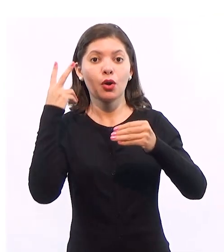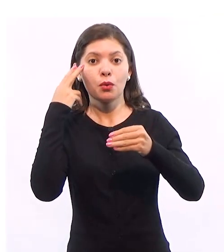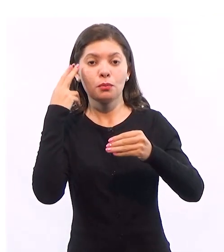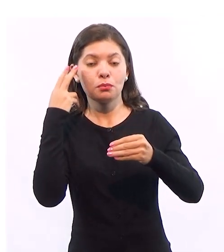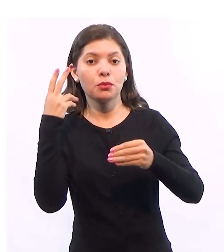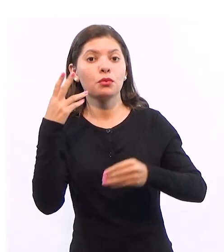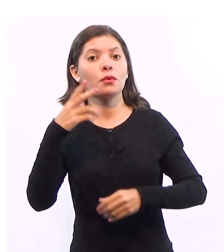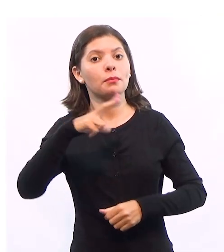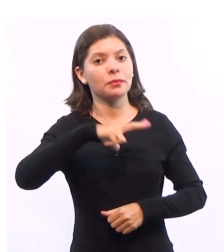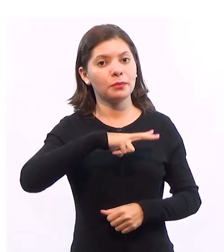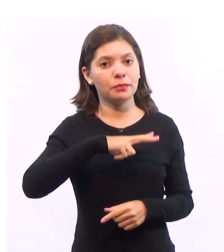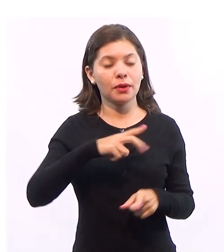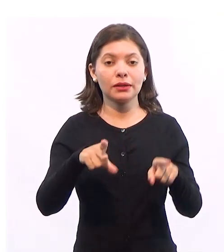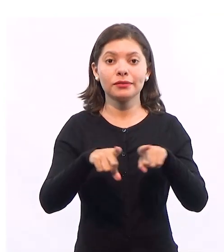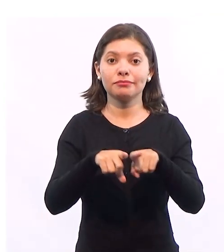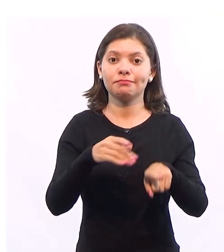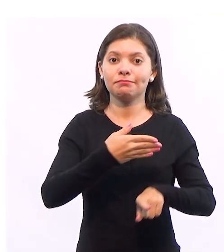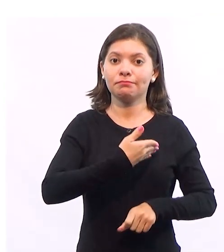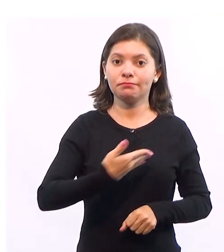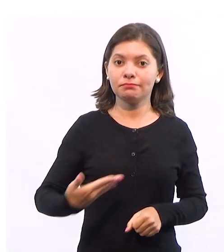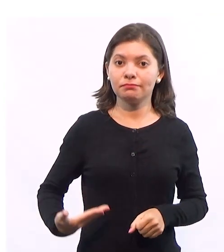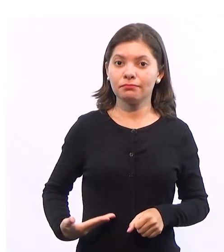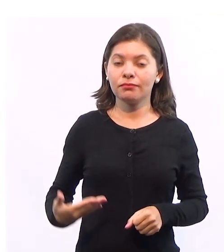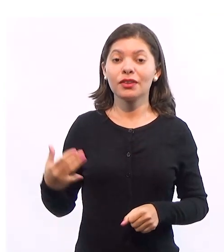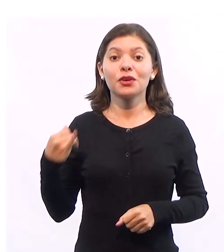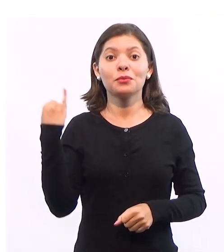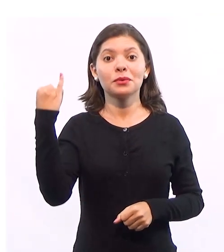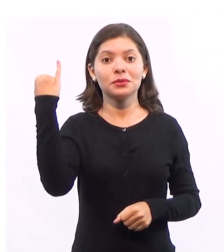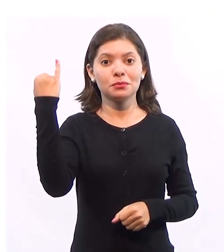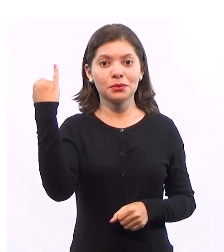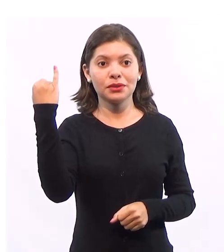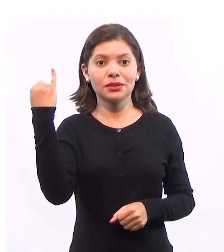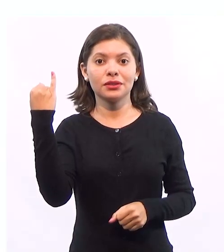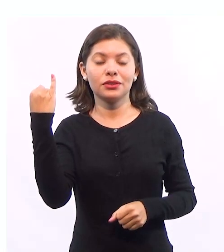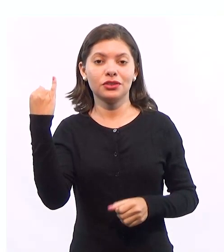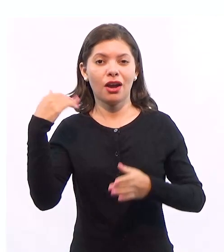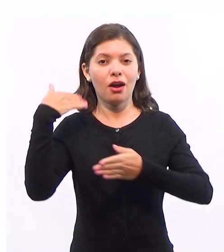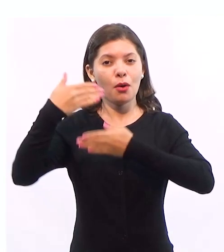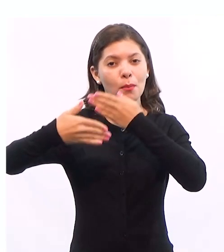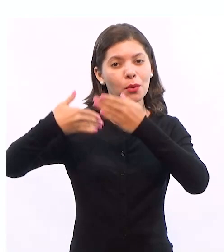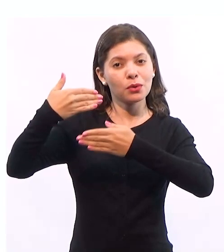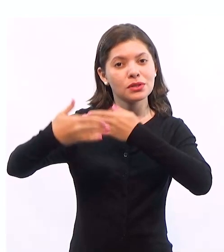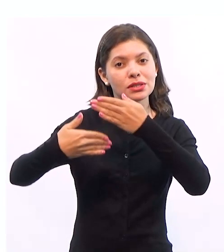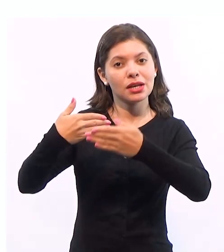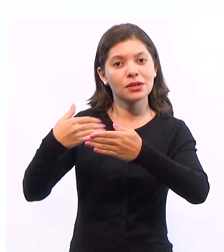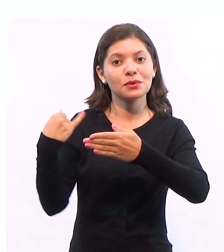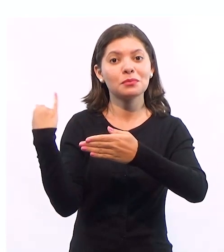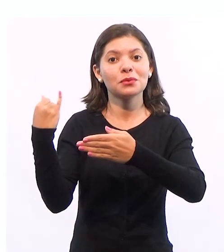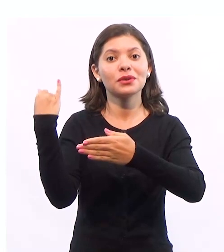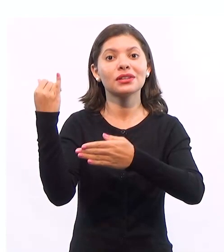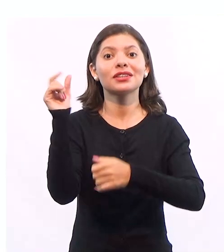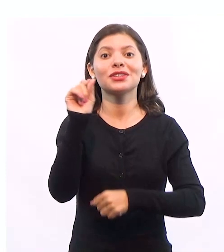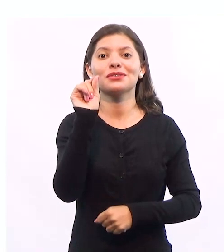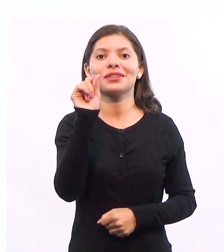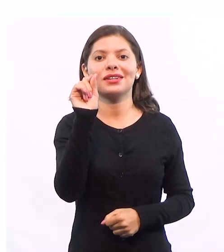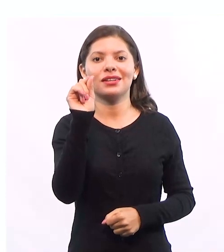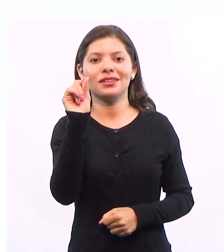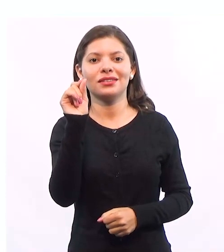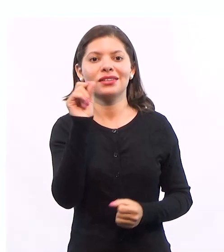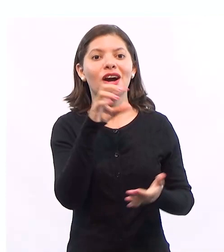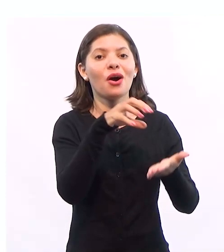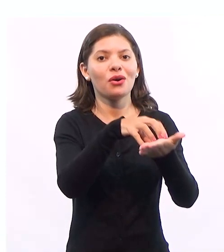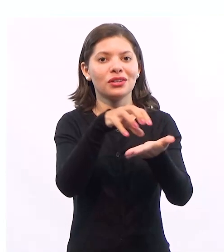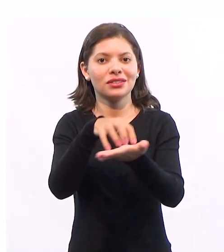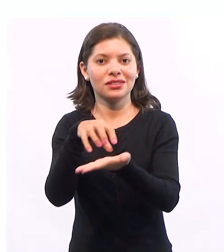ver, tanto no privado quanto no público, tá bom? E por mais importantes que sejam os processos, o que importa é o quê?